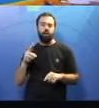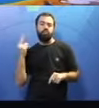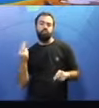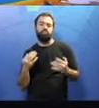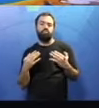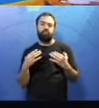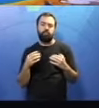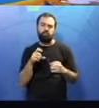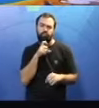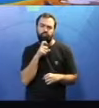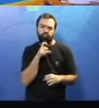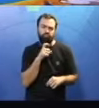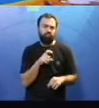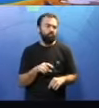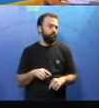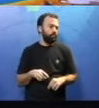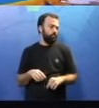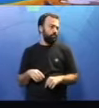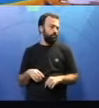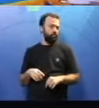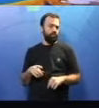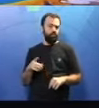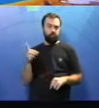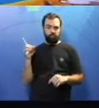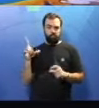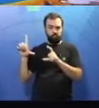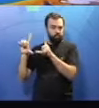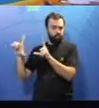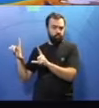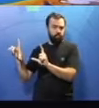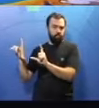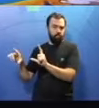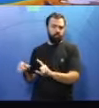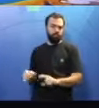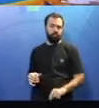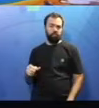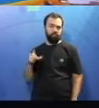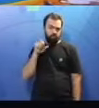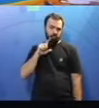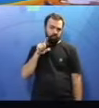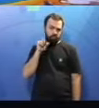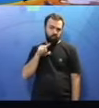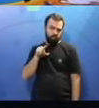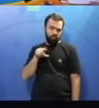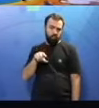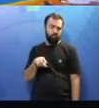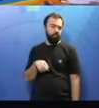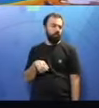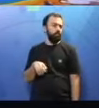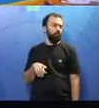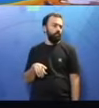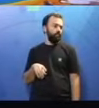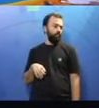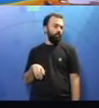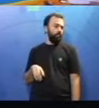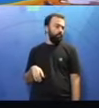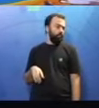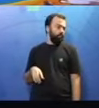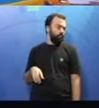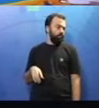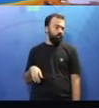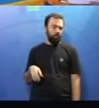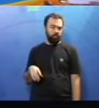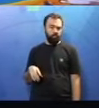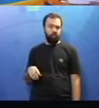lago que fica no Parque Nacional de Yellowstone, nos Estados Unidos, e ele é tanto quente quanto um ambiente ácido. Essa cor